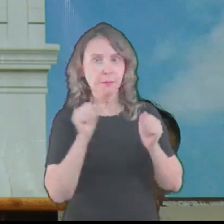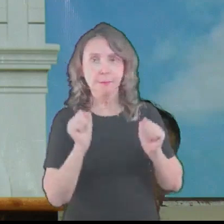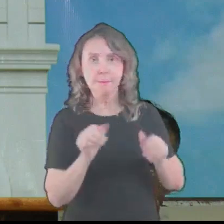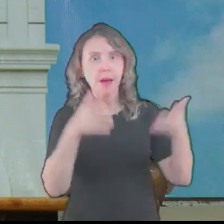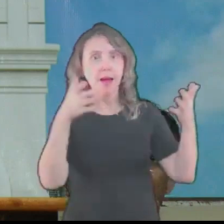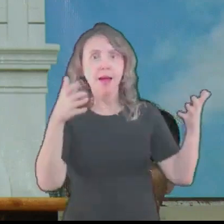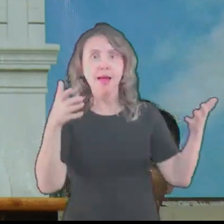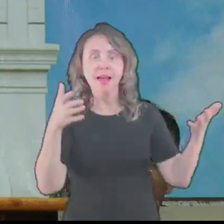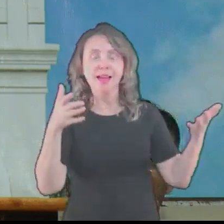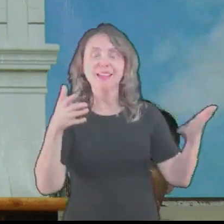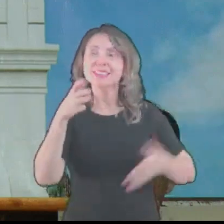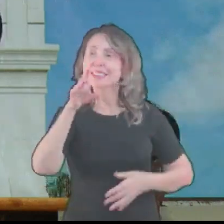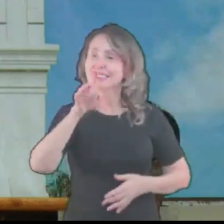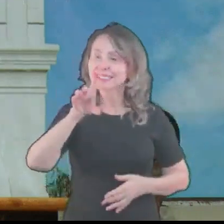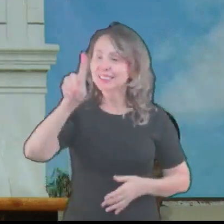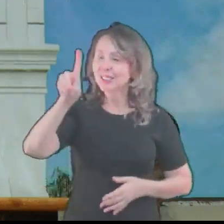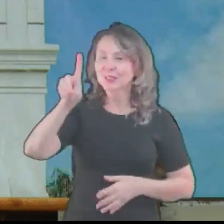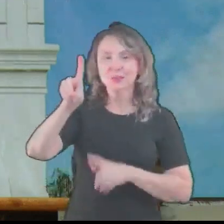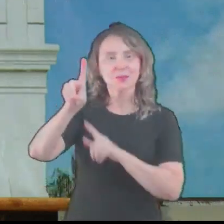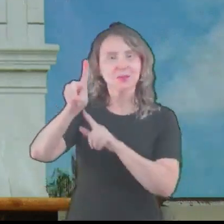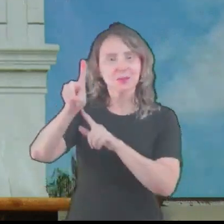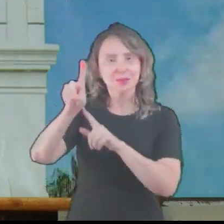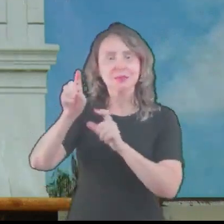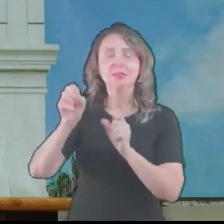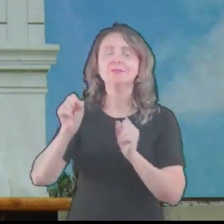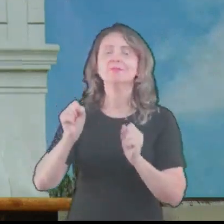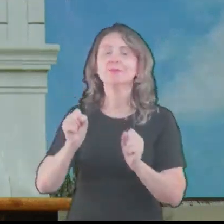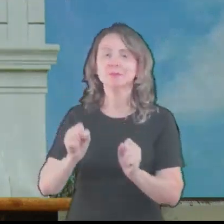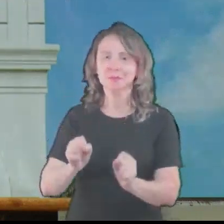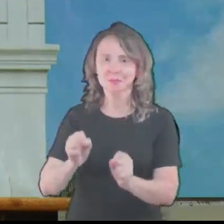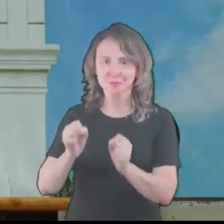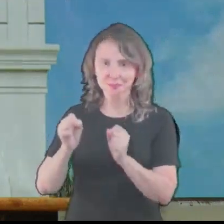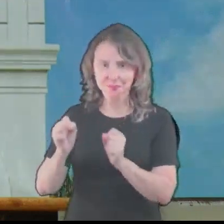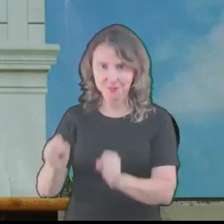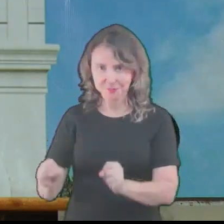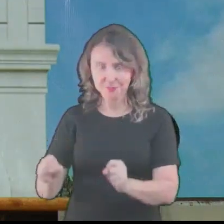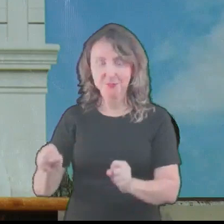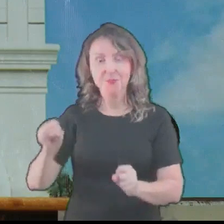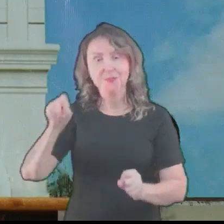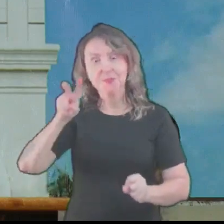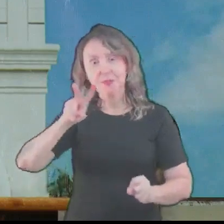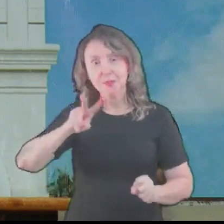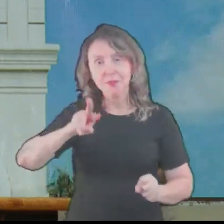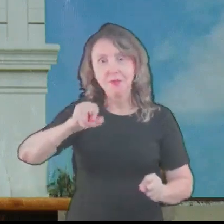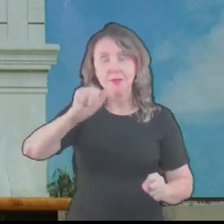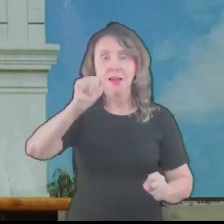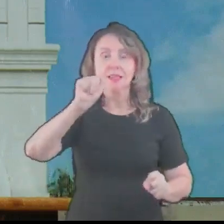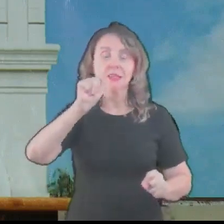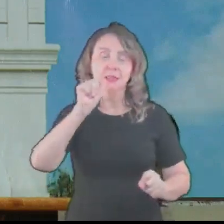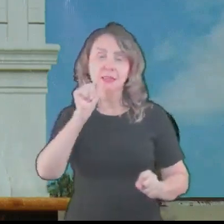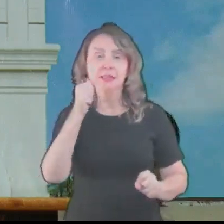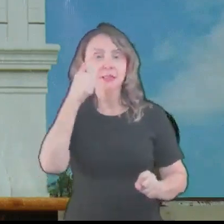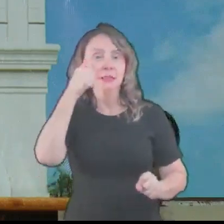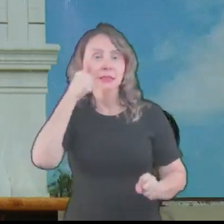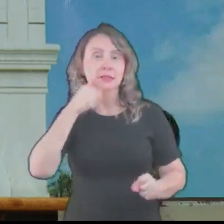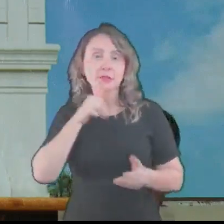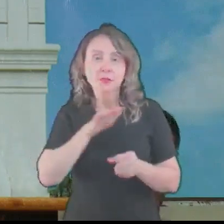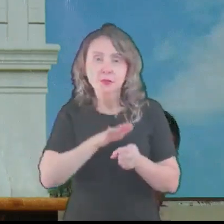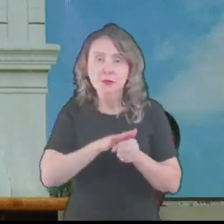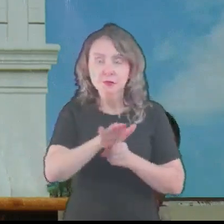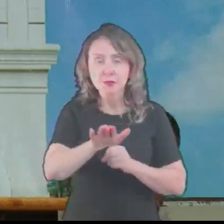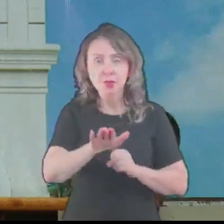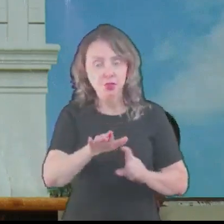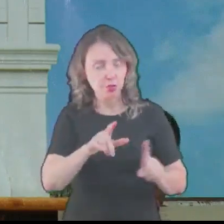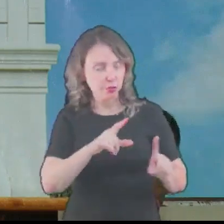Deus Todo-Poderoso, ele vai tomar uma virgem, uma mulher que não